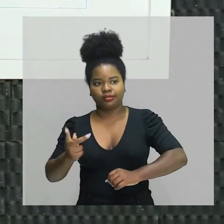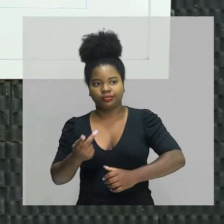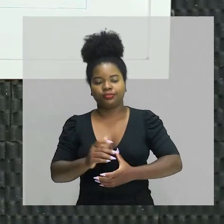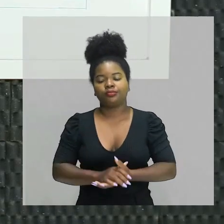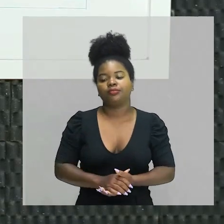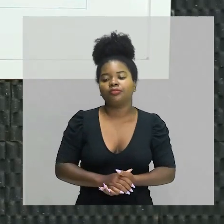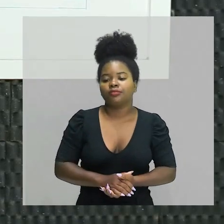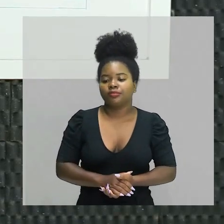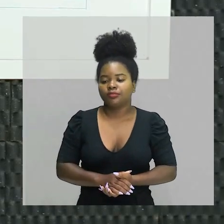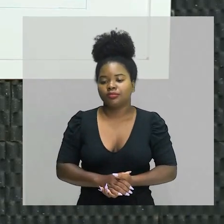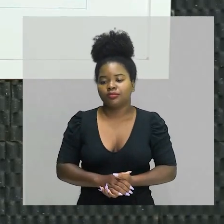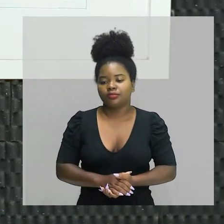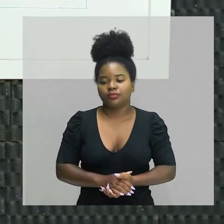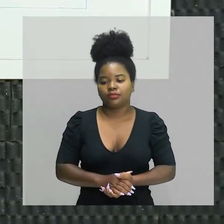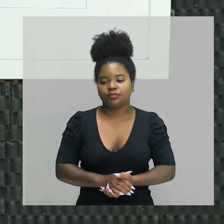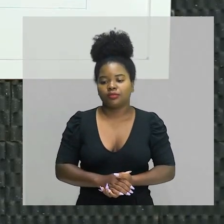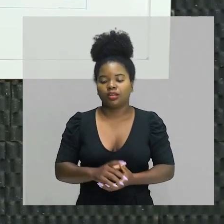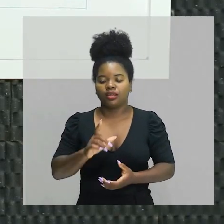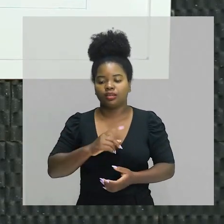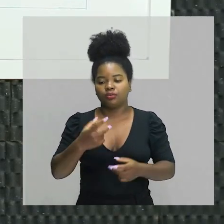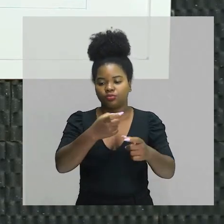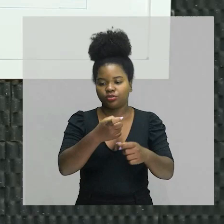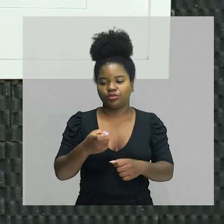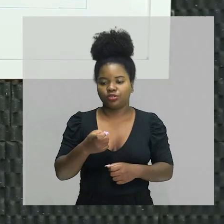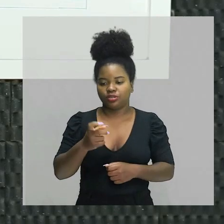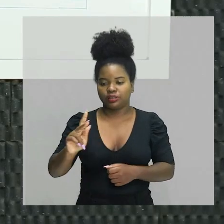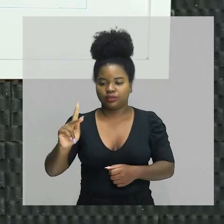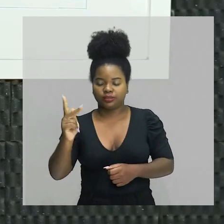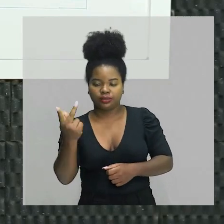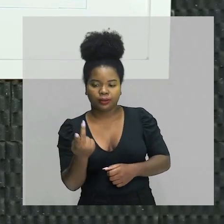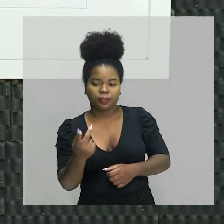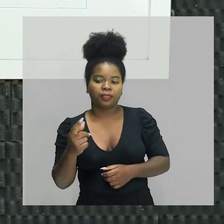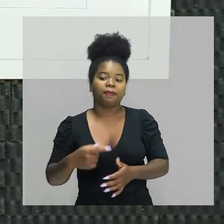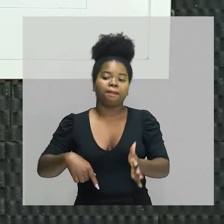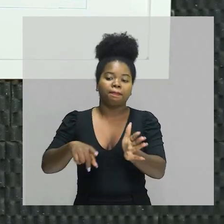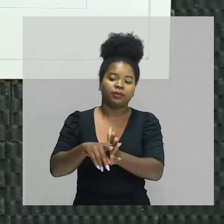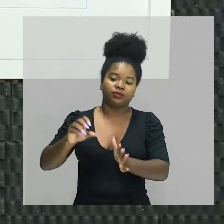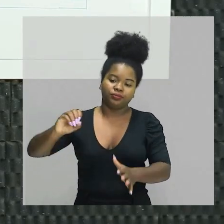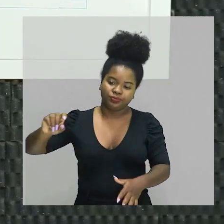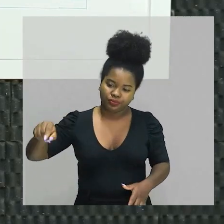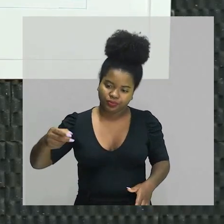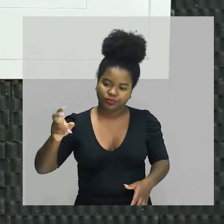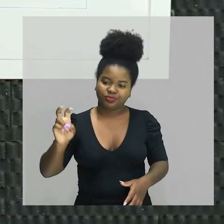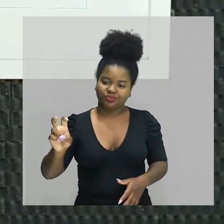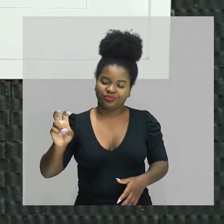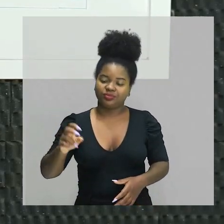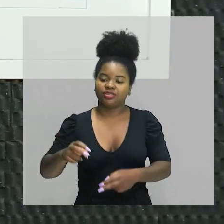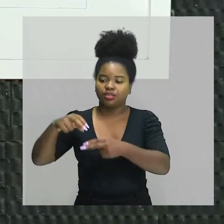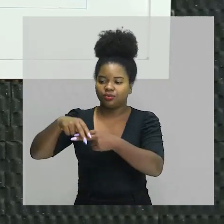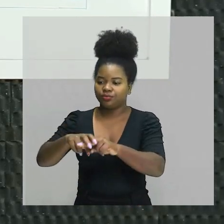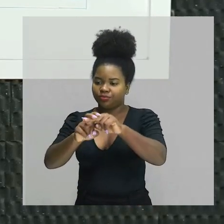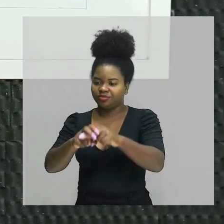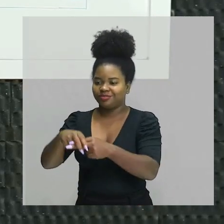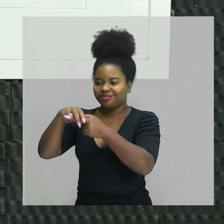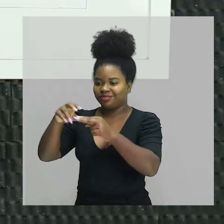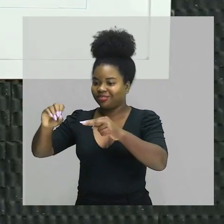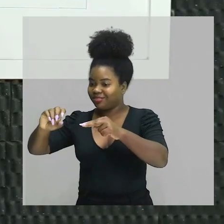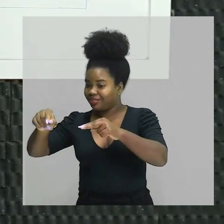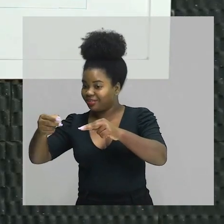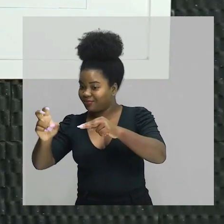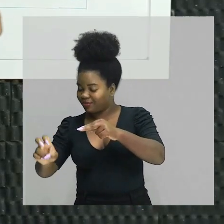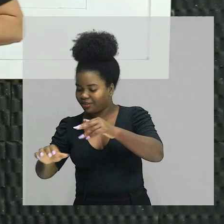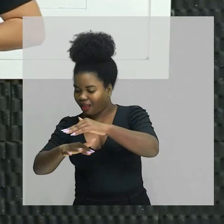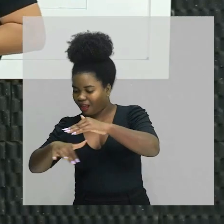Hzão, menos esse 0,5, que é a altura que o banquinho do balanço está em relação